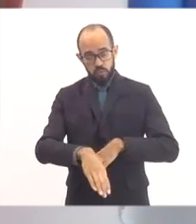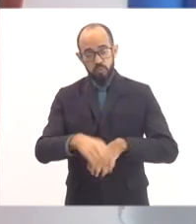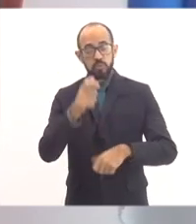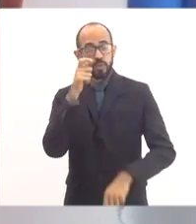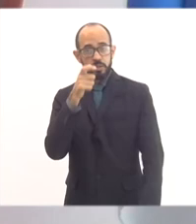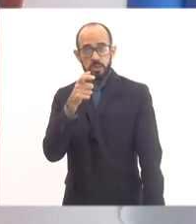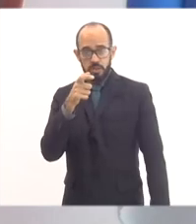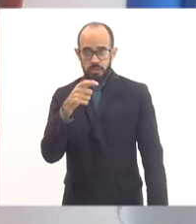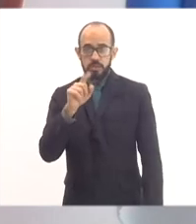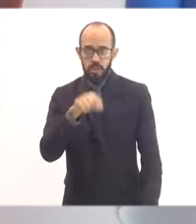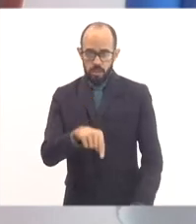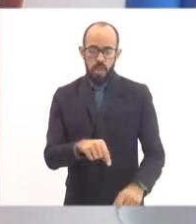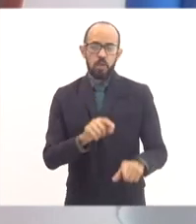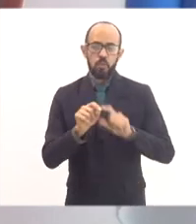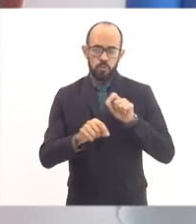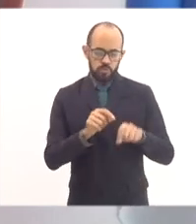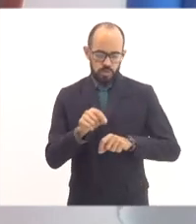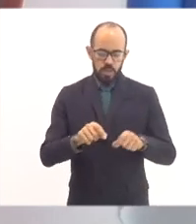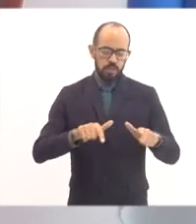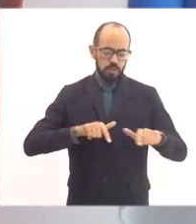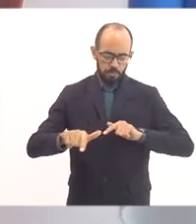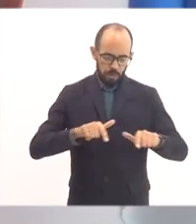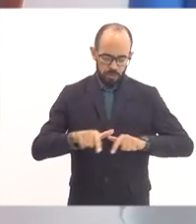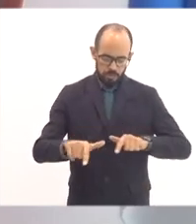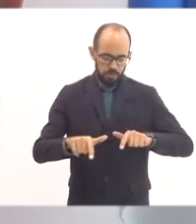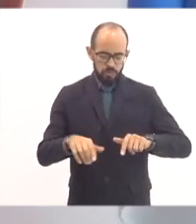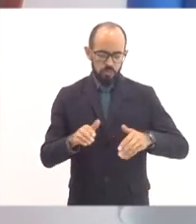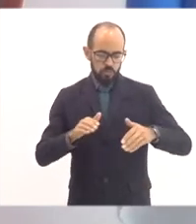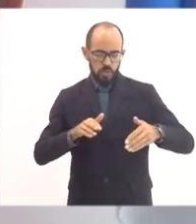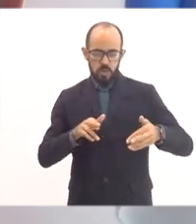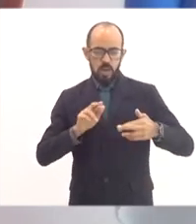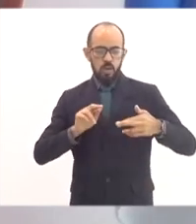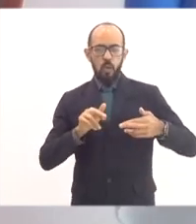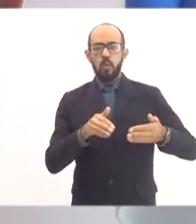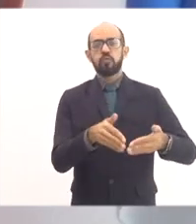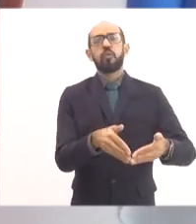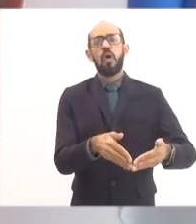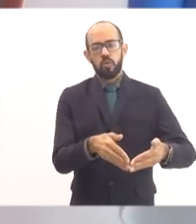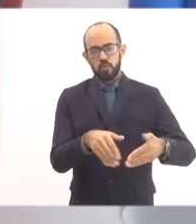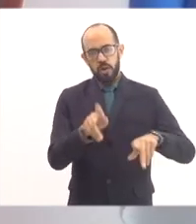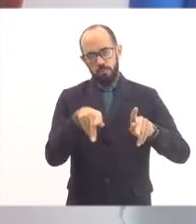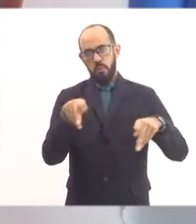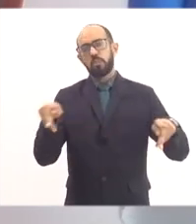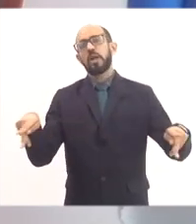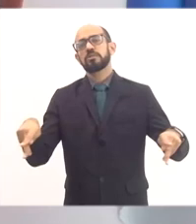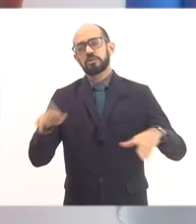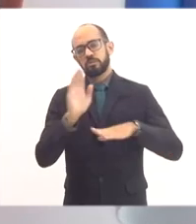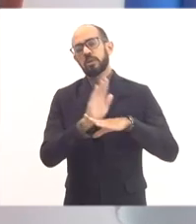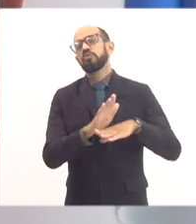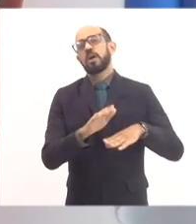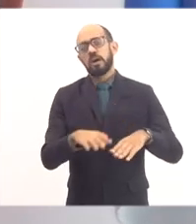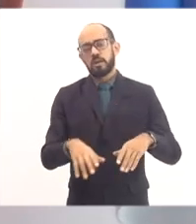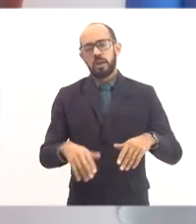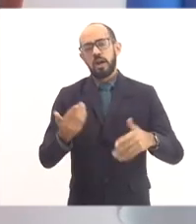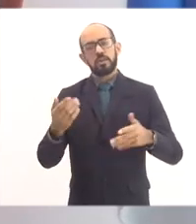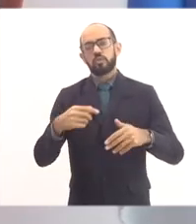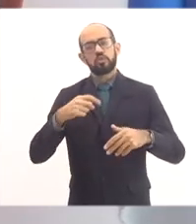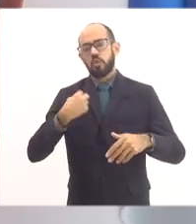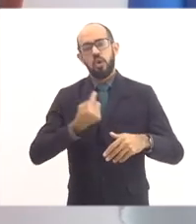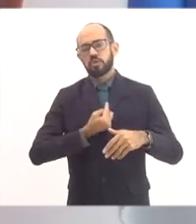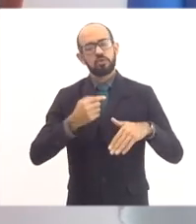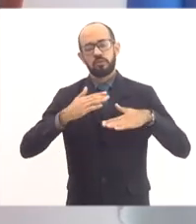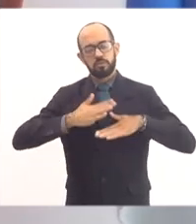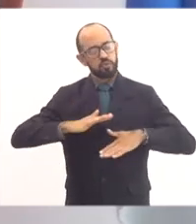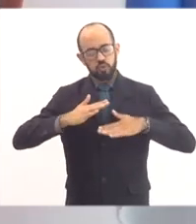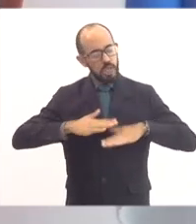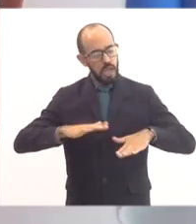obstinação, sem dúvida nenhuma, serão servidores dedicados para a população do Rio de Janeiro. Então, a gente não vai sossegar e permaneceremos